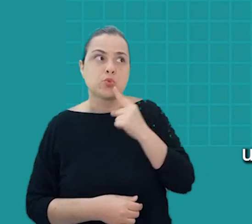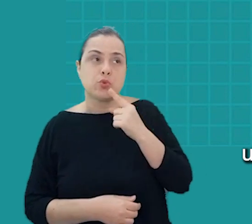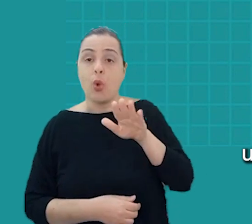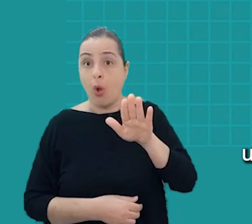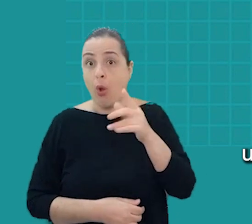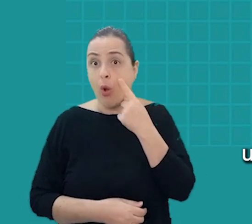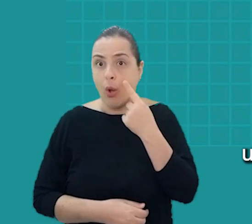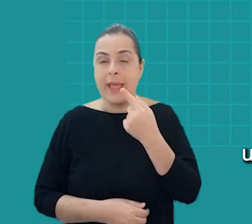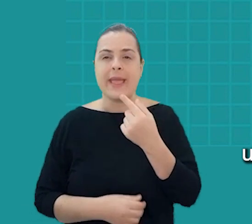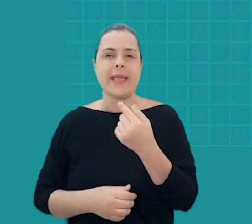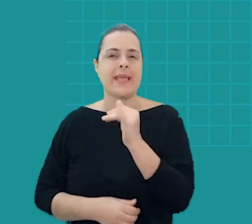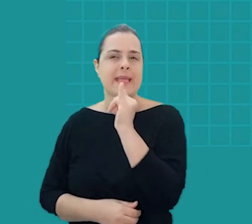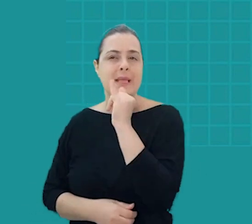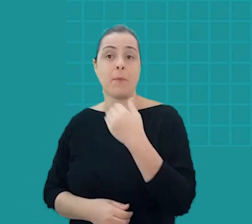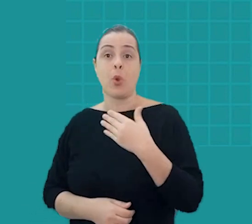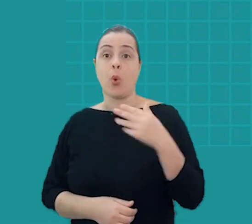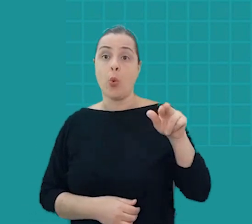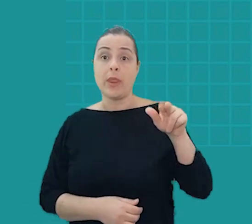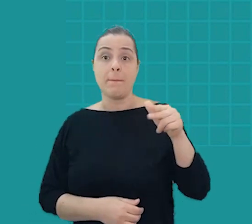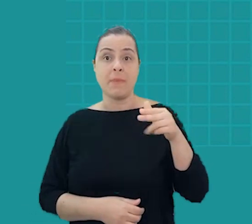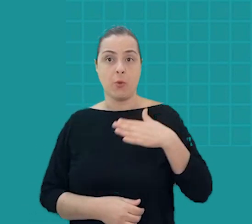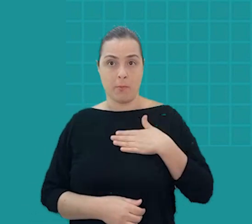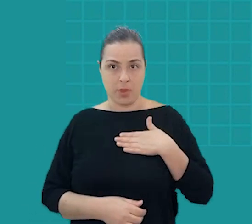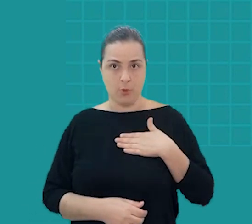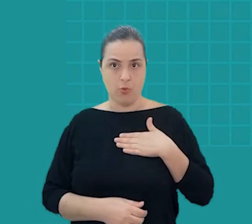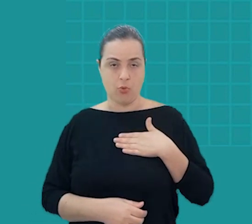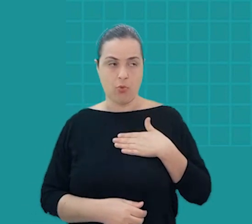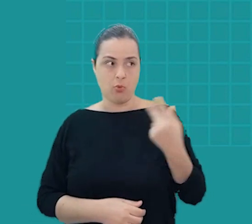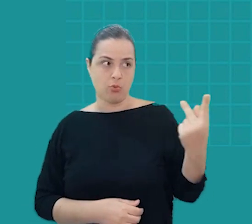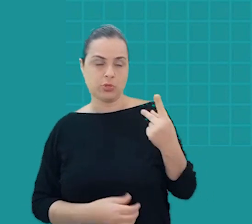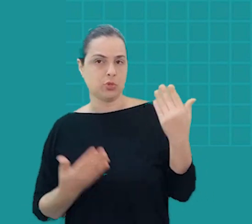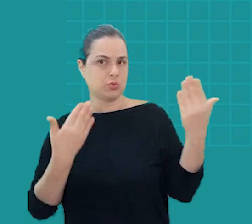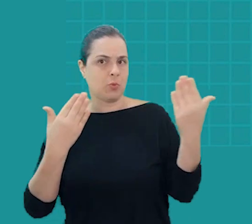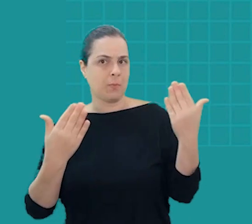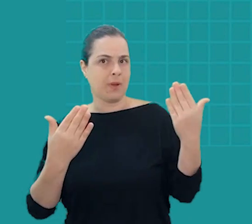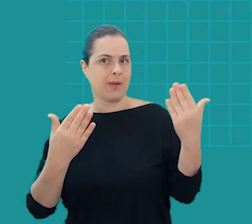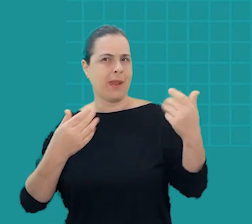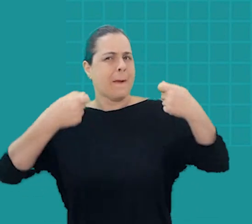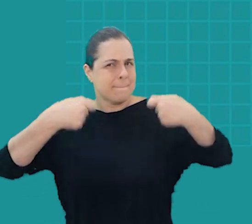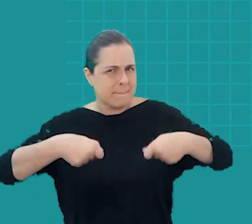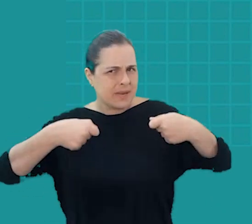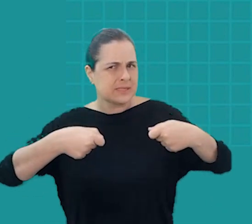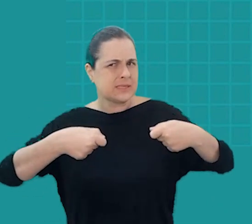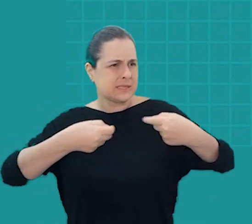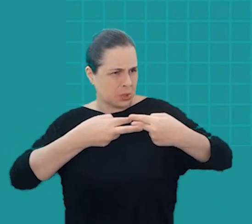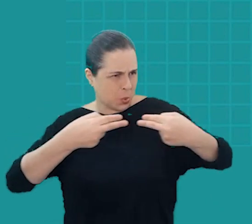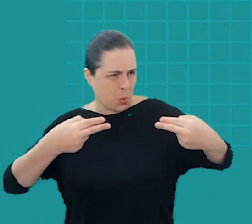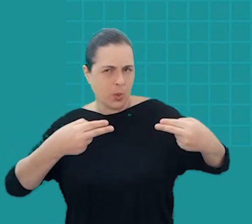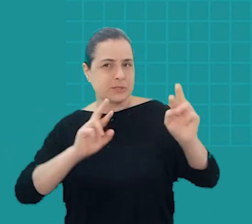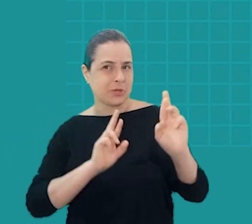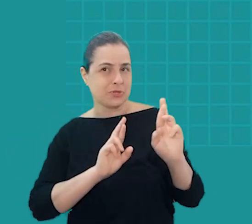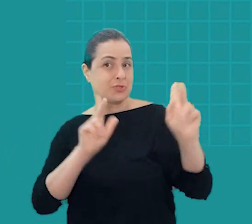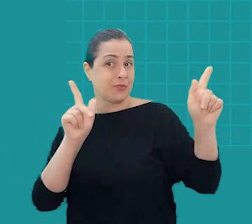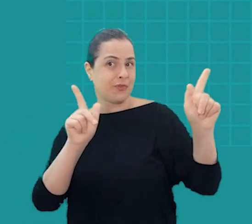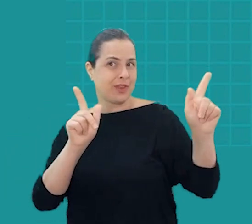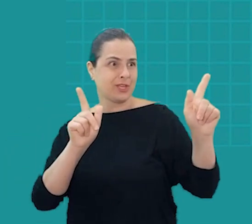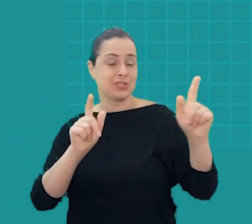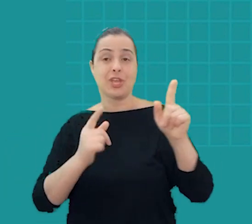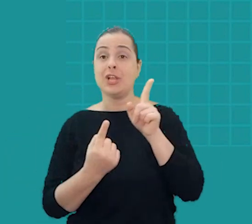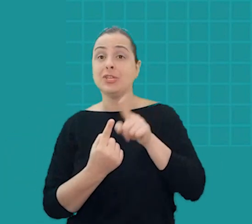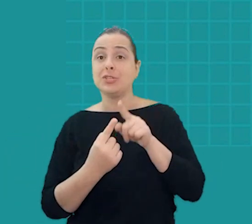mesma deficiência que eu, a gente viu que as necessidades são diferentes pelo desenvolvimento e acesso